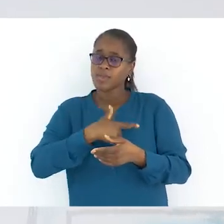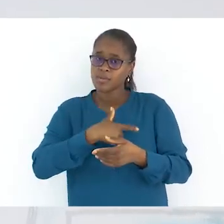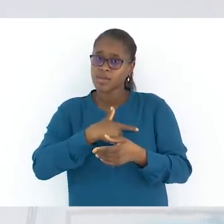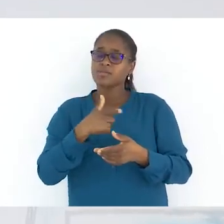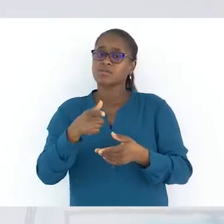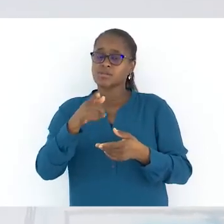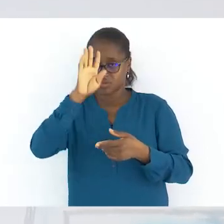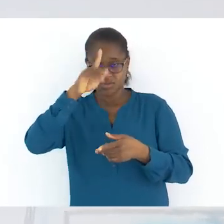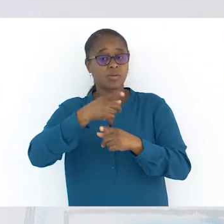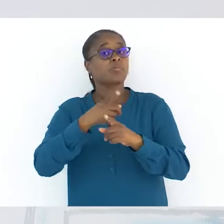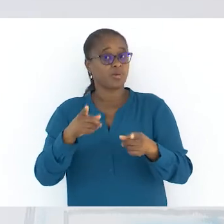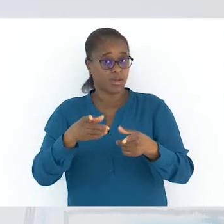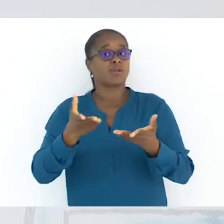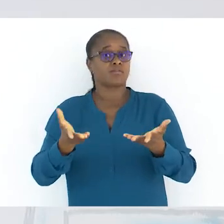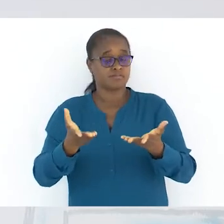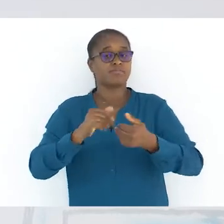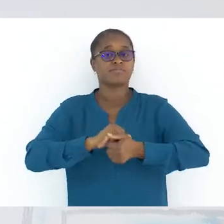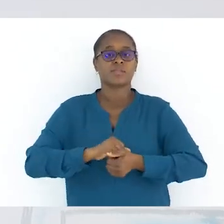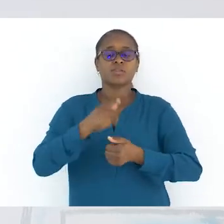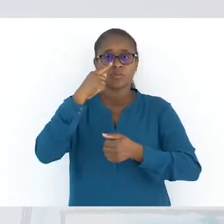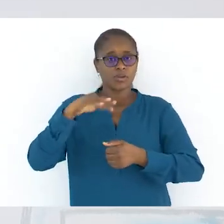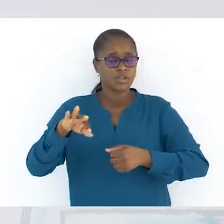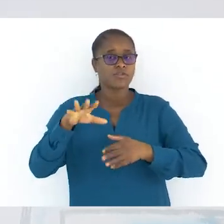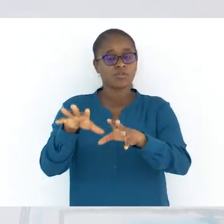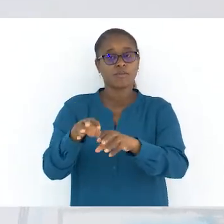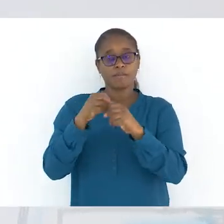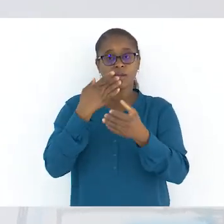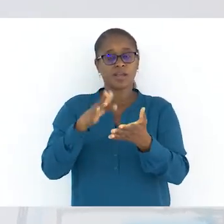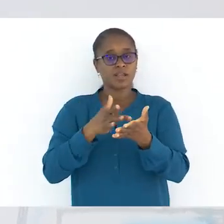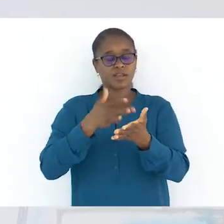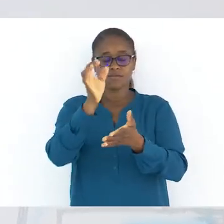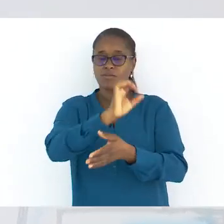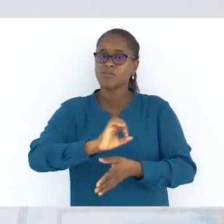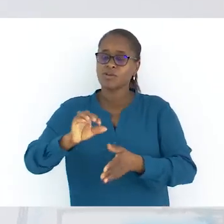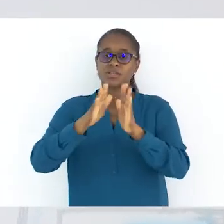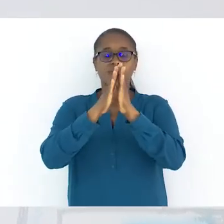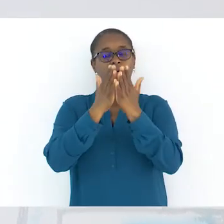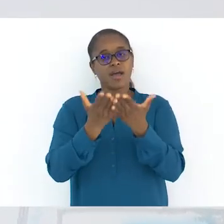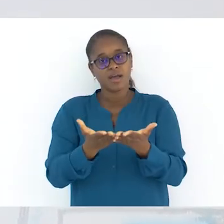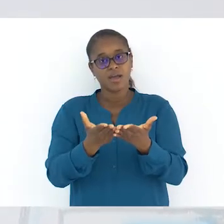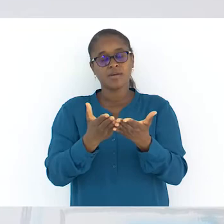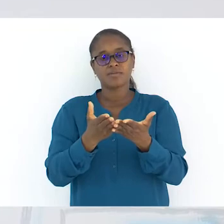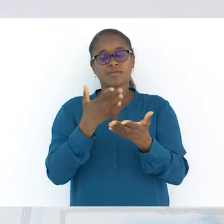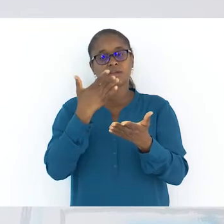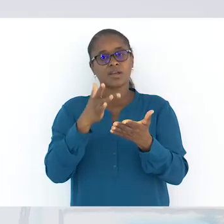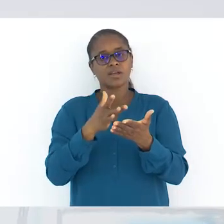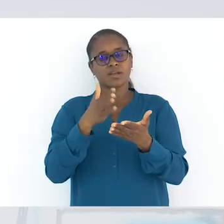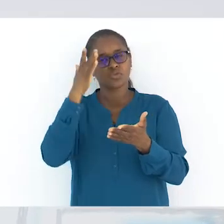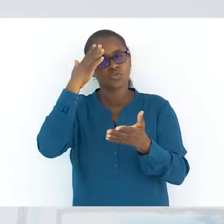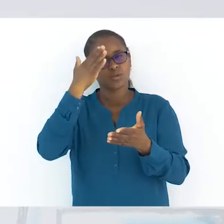todo mundo já sabe. Então, meninos, vamos pegar o nosso manual e abrir na página